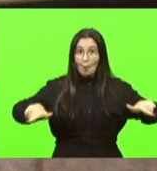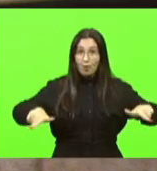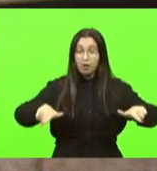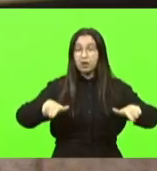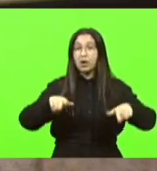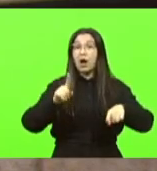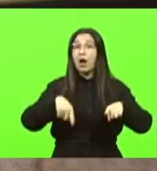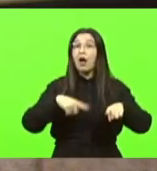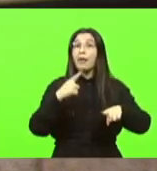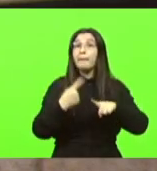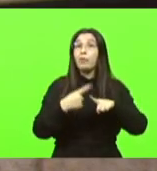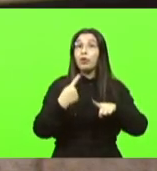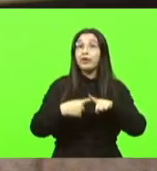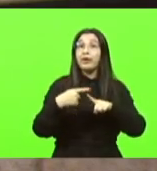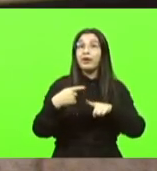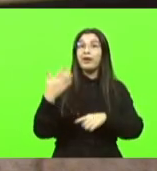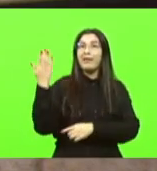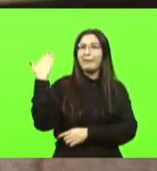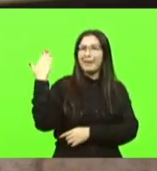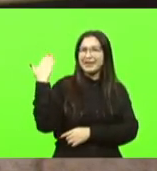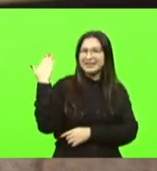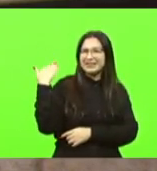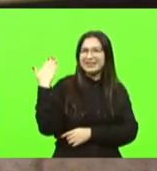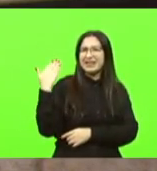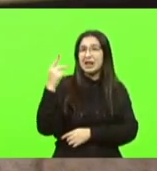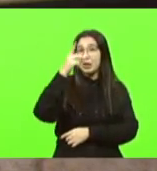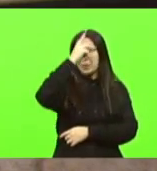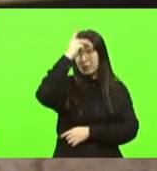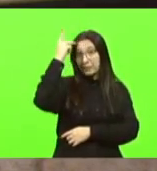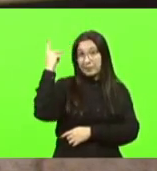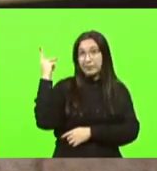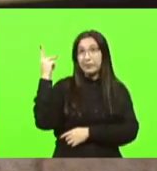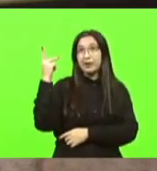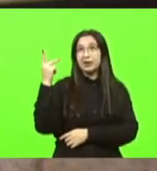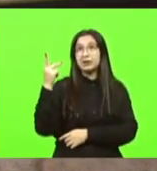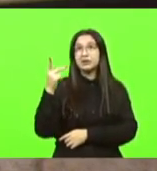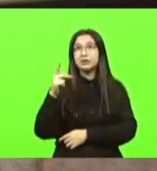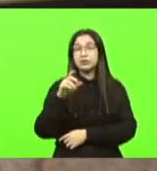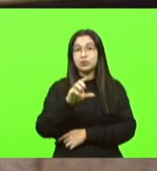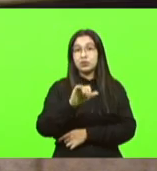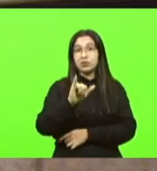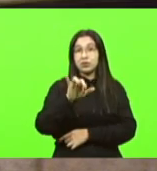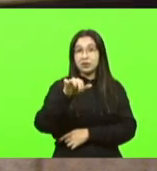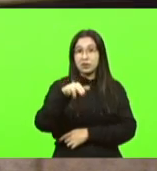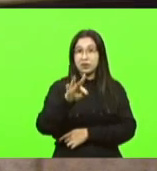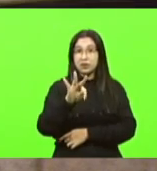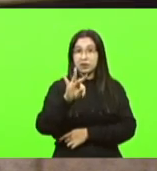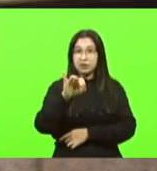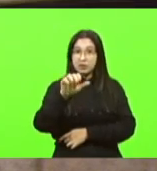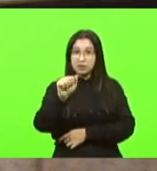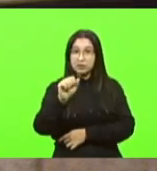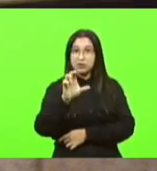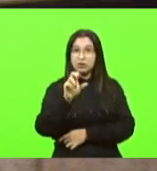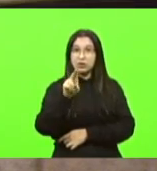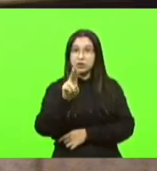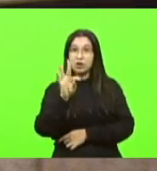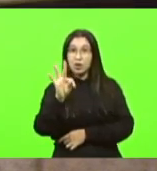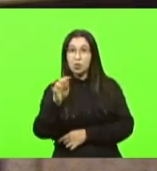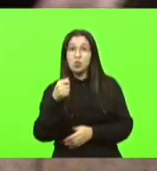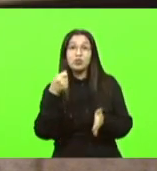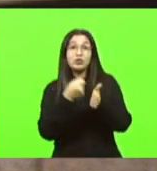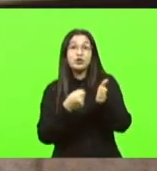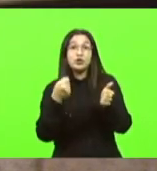é porque lá atrás pessoas como a Cintia Cut Lutaram pelas restrições